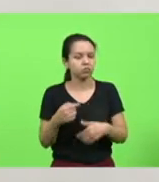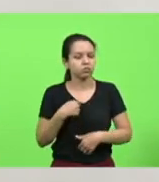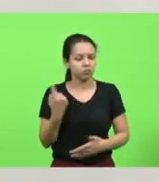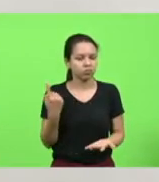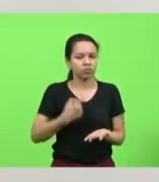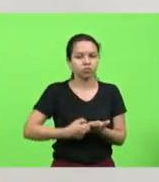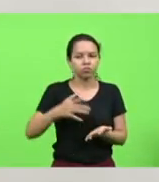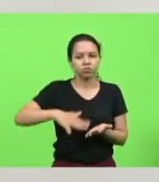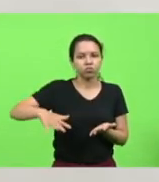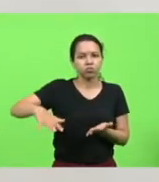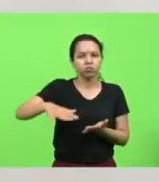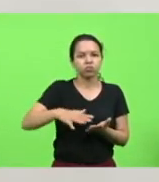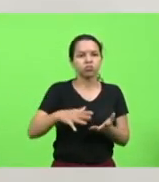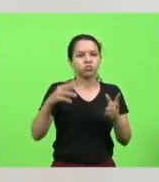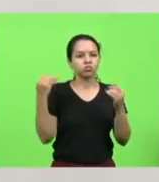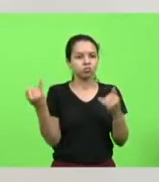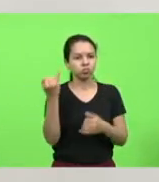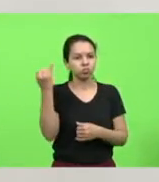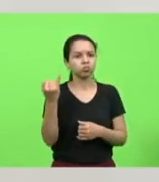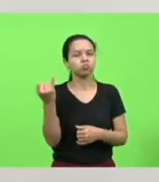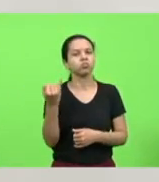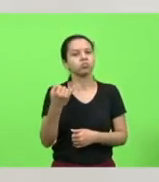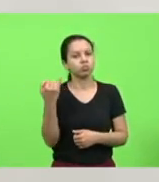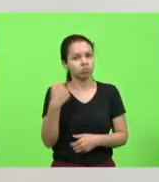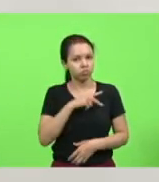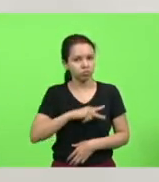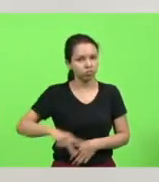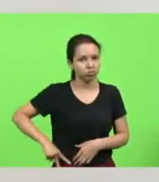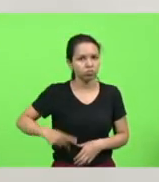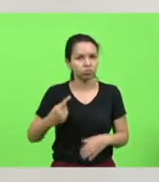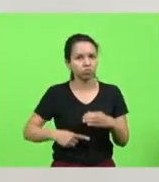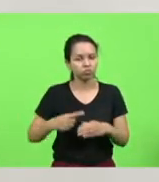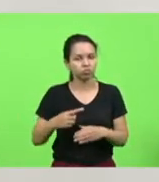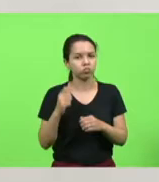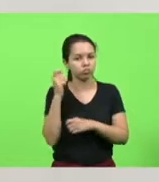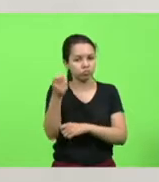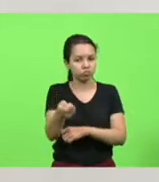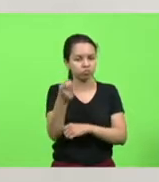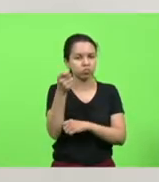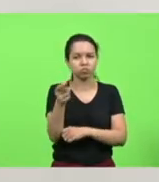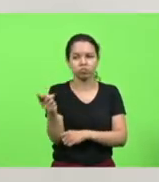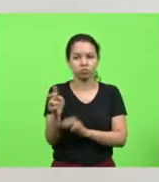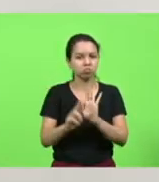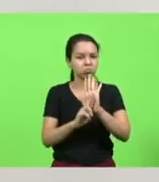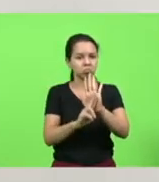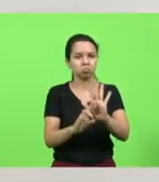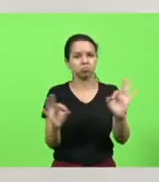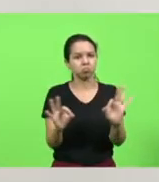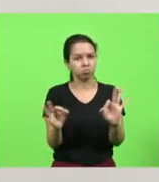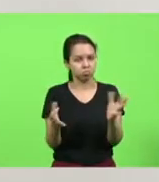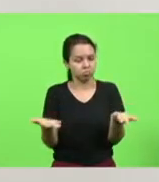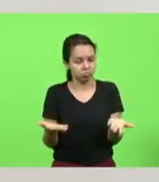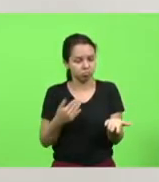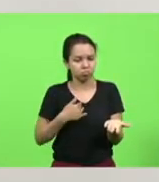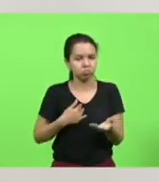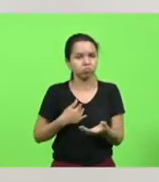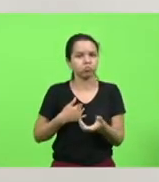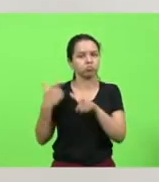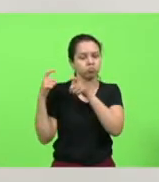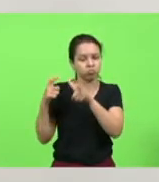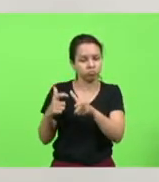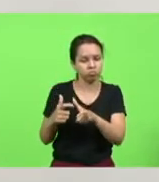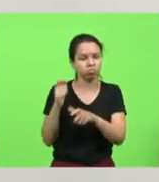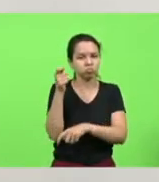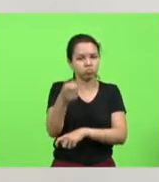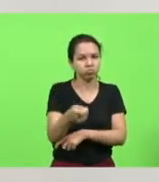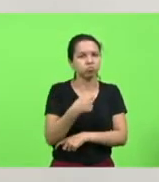e como presidente da Comissão da Pesca, o pescador nunca teve uma voz, e por ter essas raízes pesqueiras, eu fiquei feliz de ter essa representatividade.